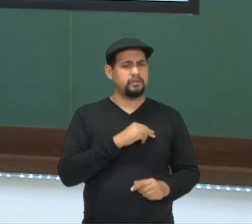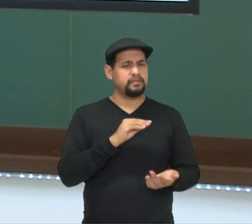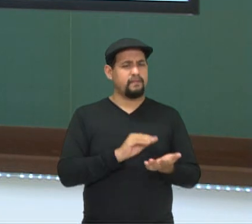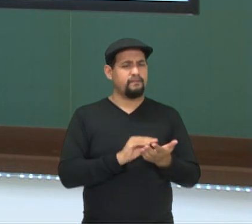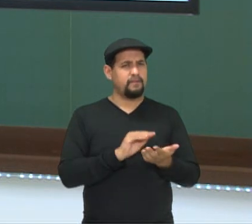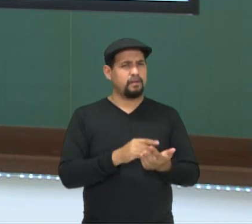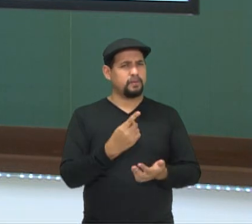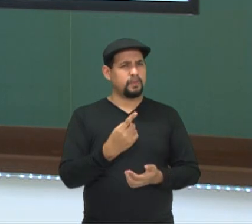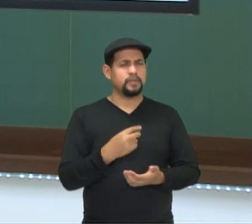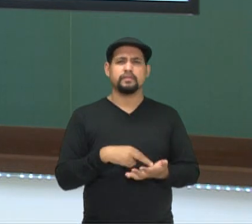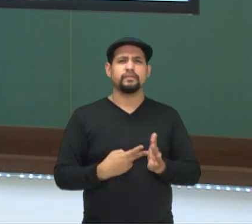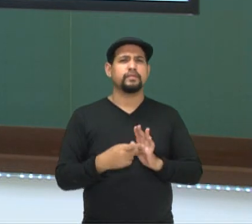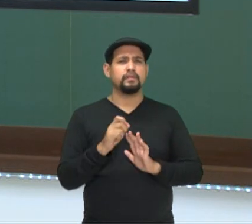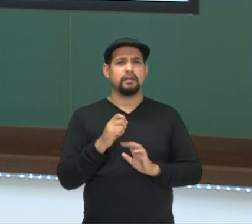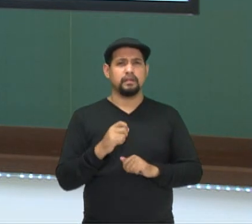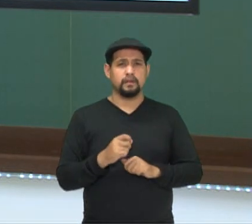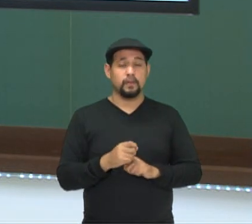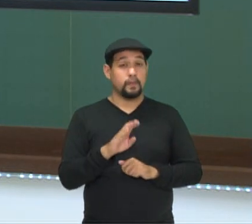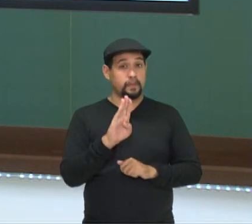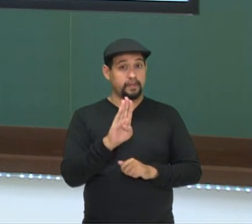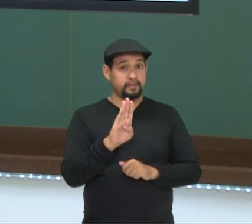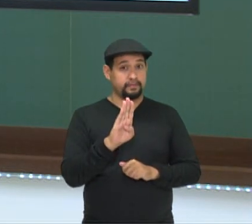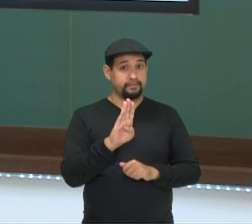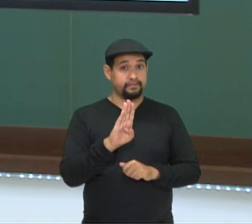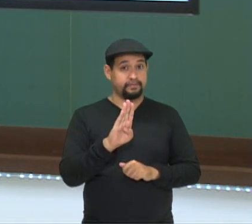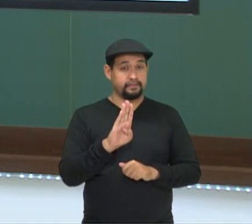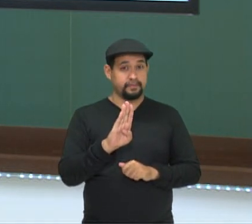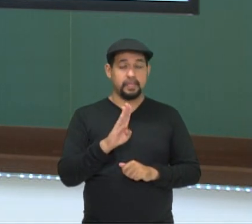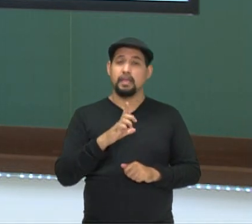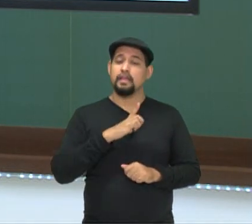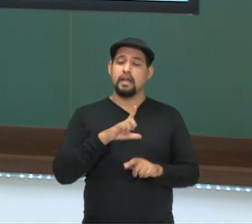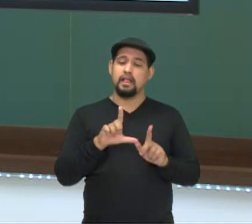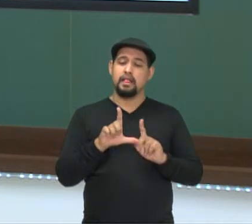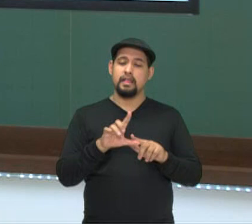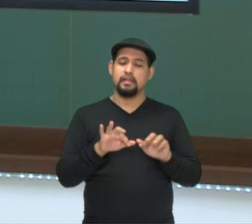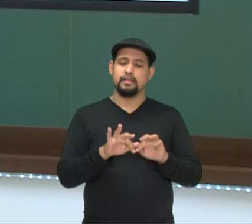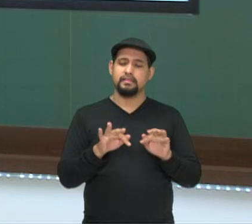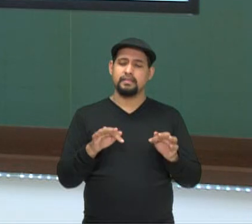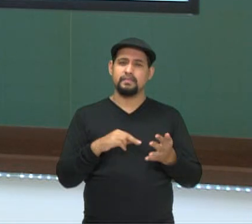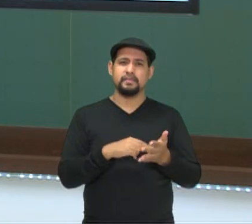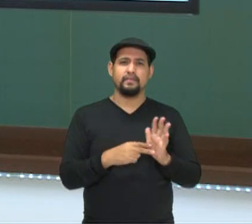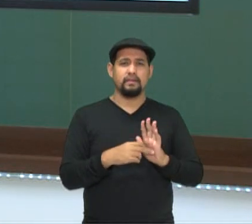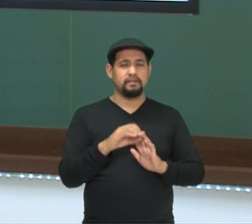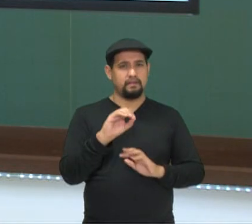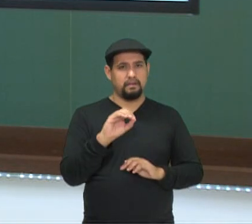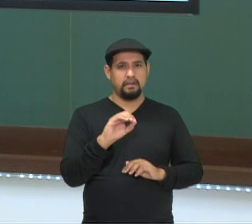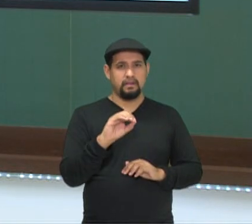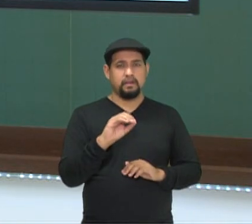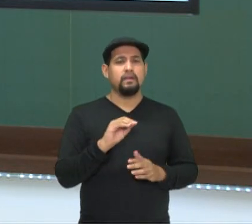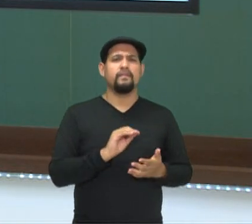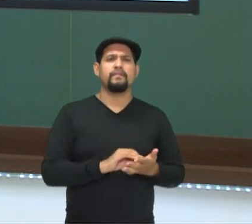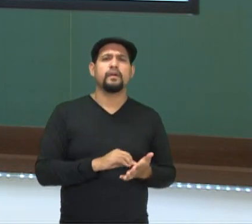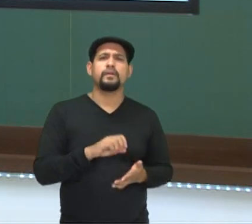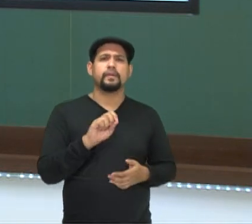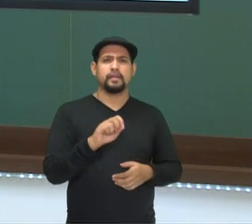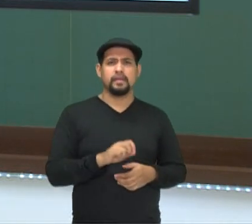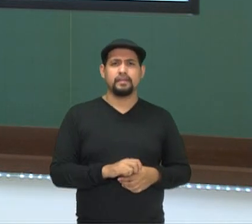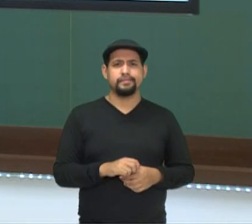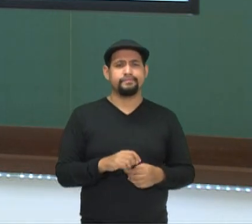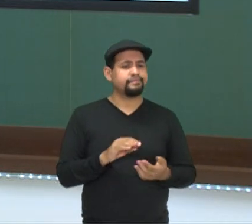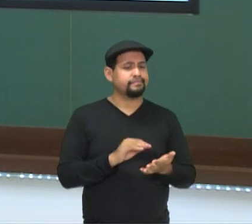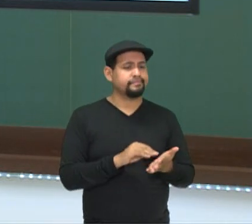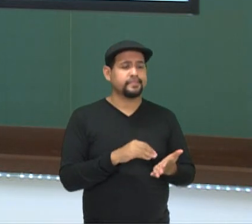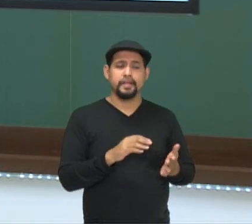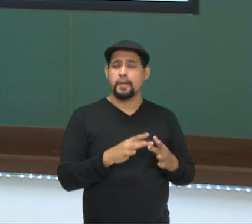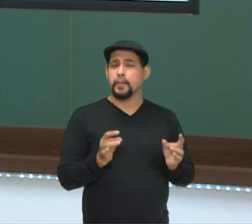faltando um significa que nesse caso o bio que é o número que acompanha letra simples ele é zero Então tá faltando um pego em